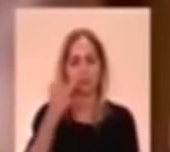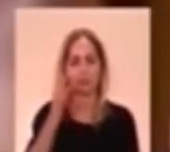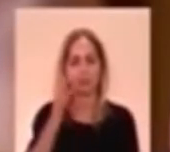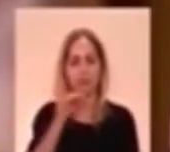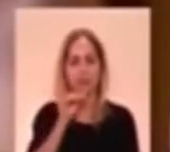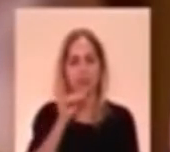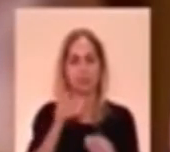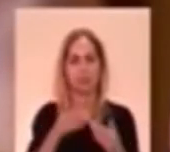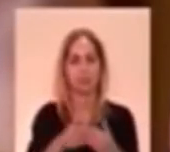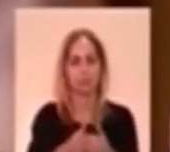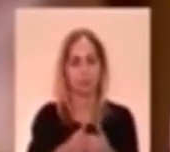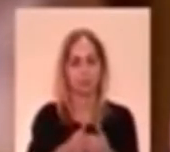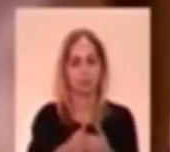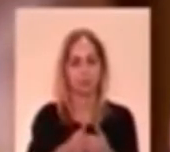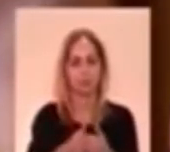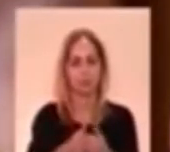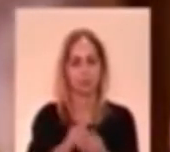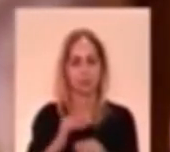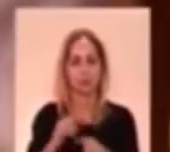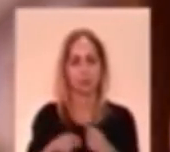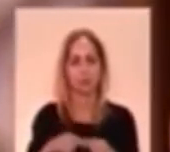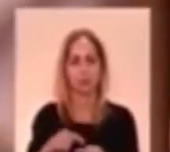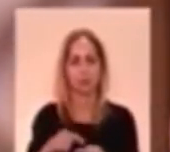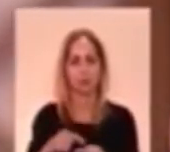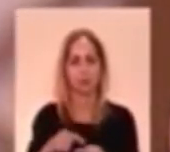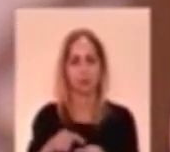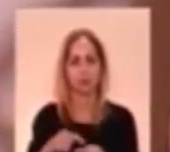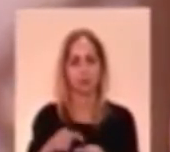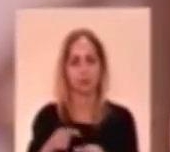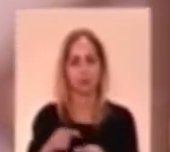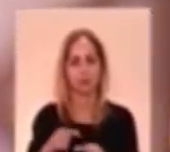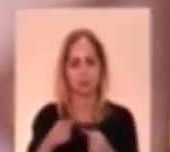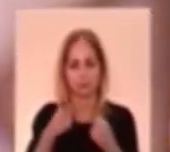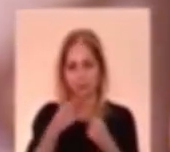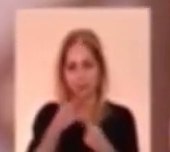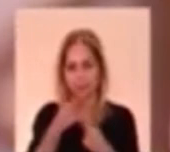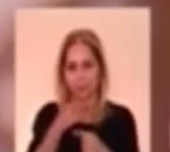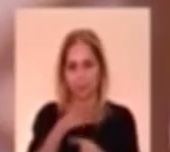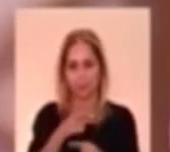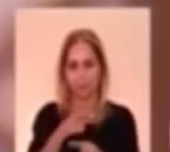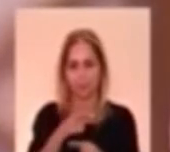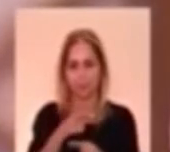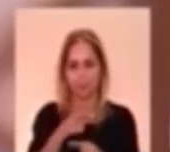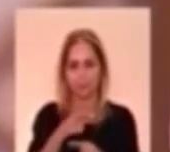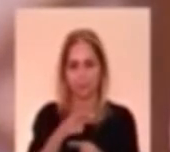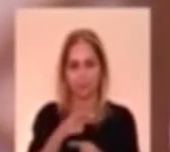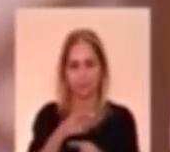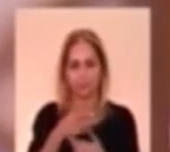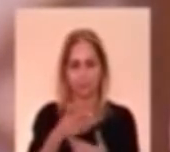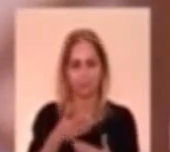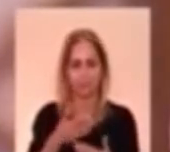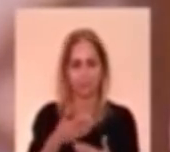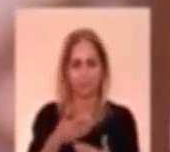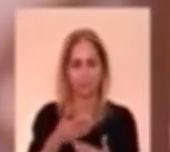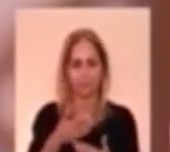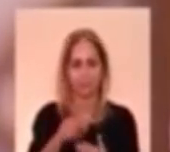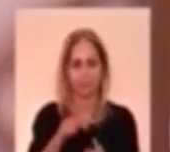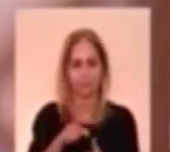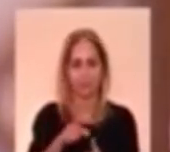de homicídio, e depois acaba por se demonstrar que ele estava